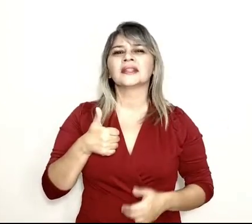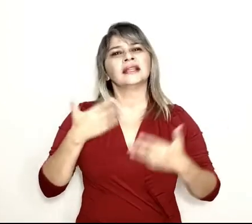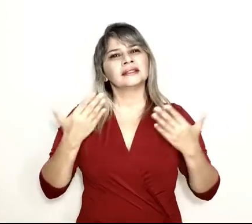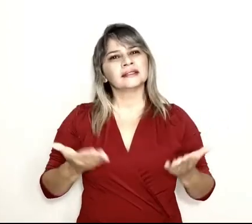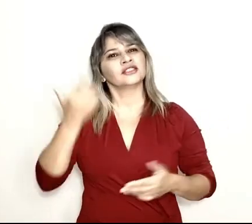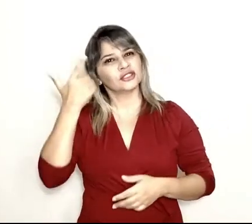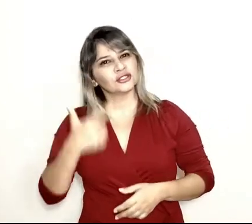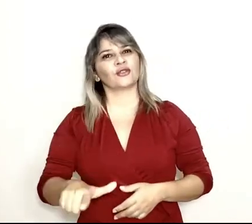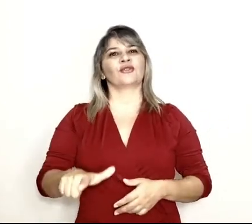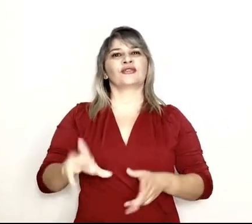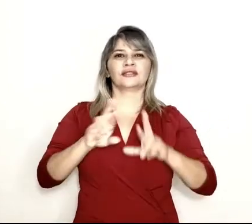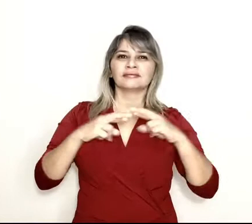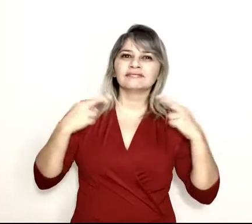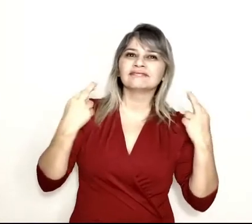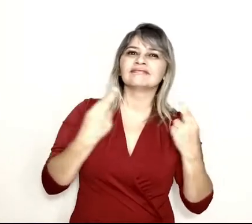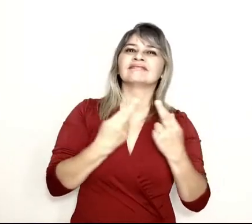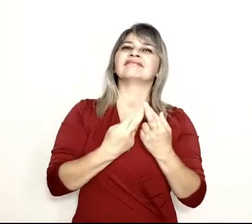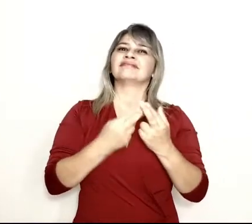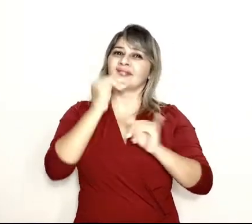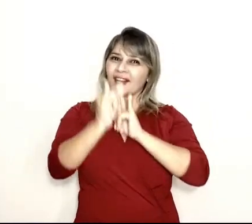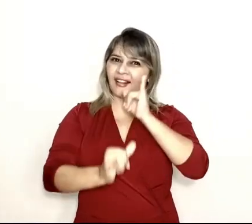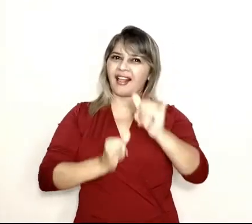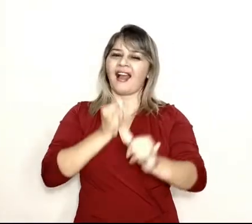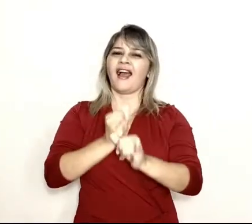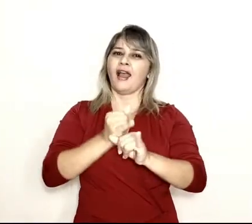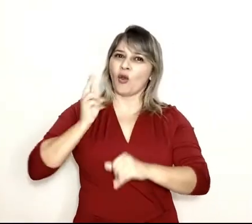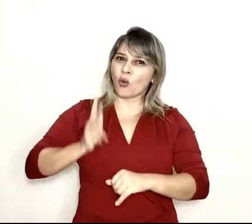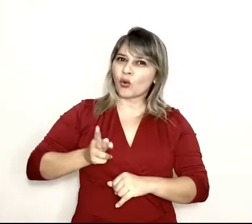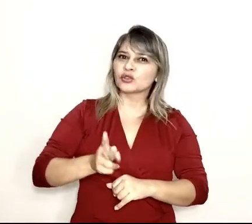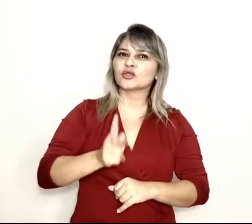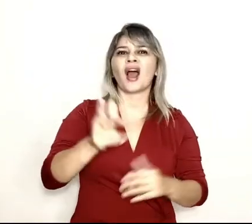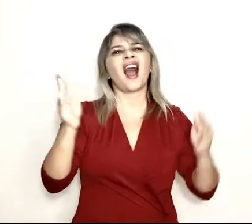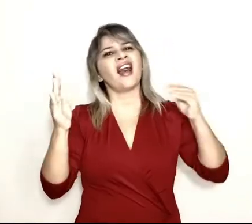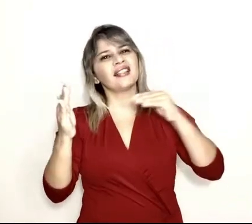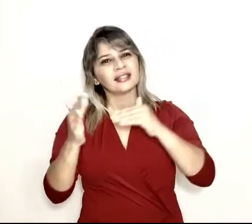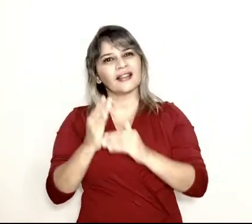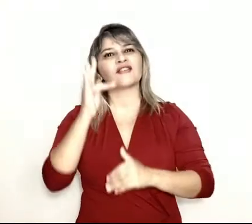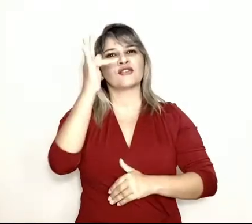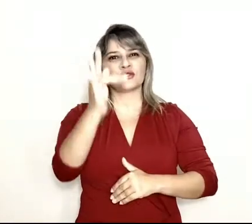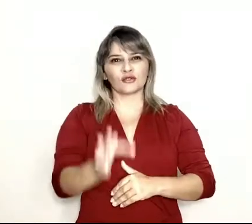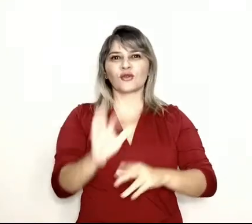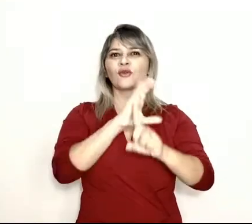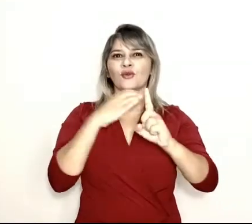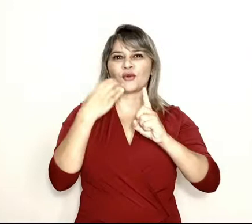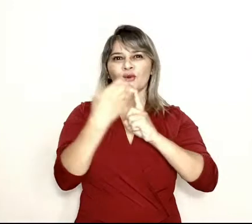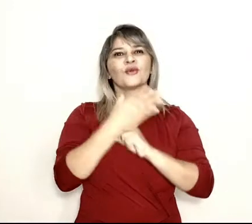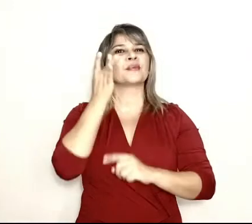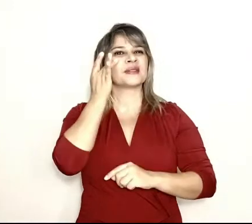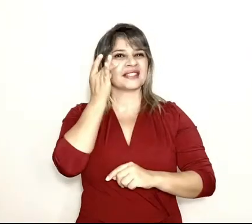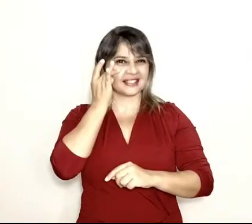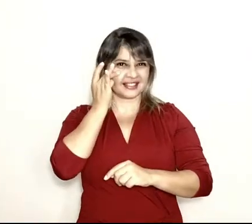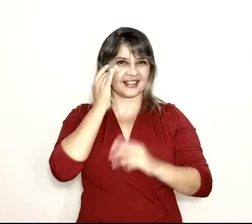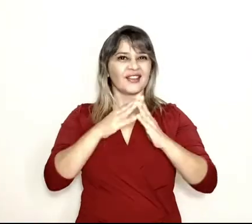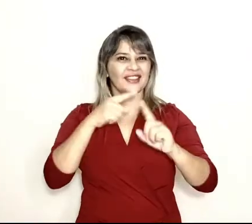Enquanto não retornamos os nossos cultos na igreja, estaremos nos encontrando aqui no YouTube. Eu espero que